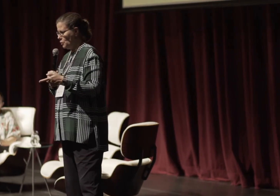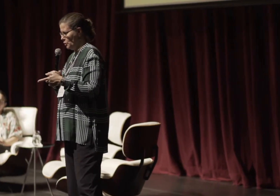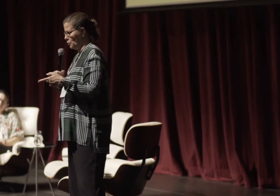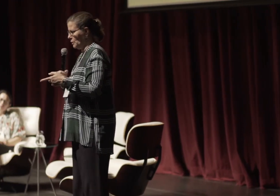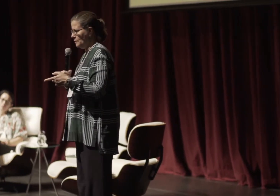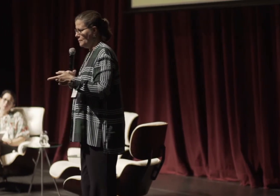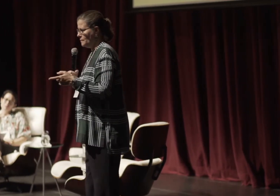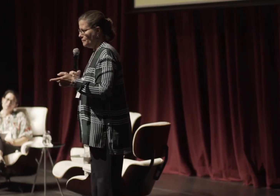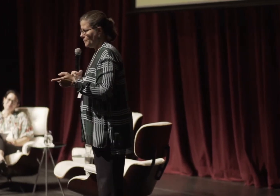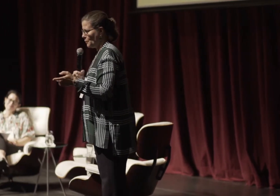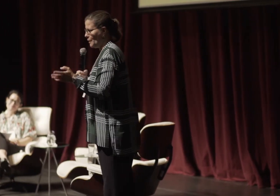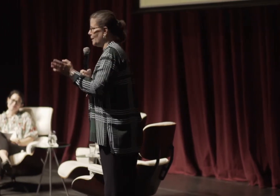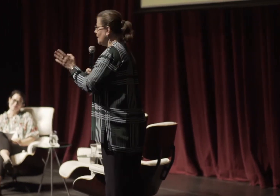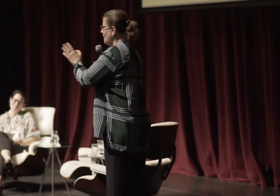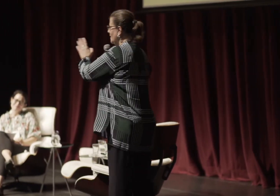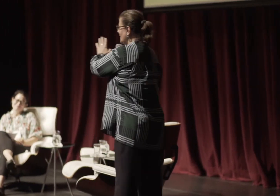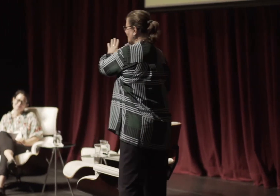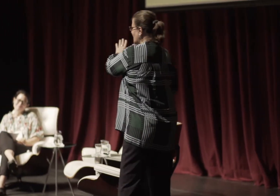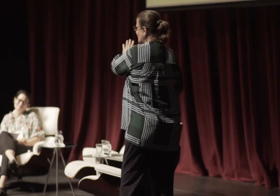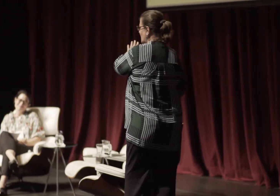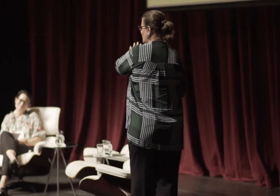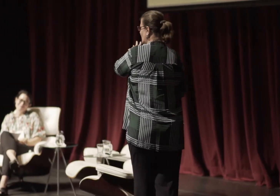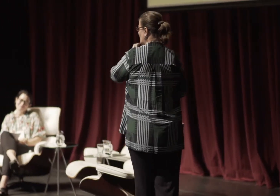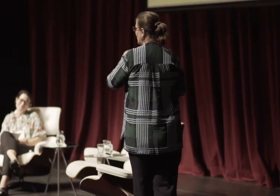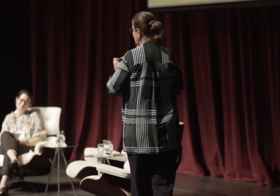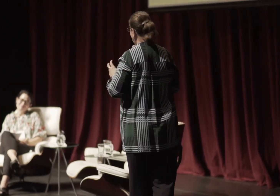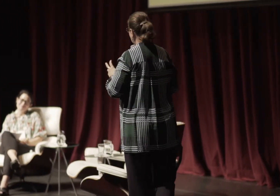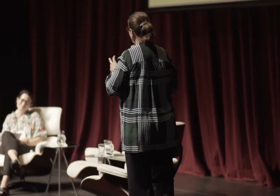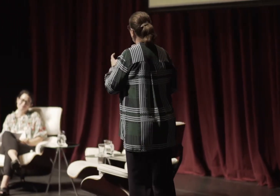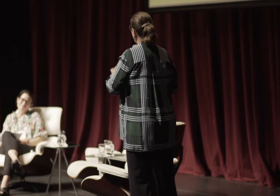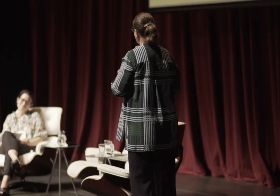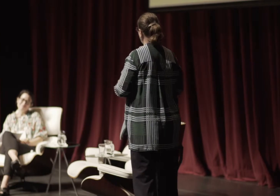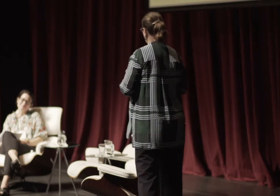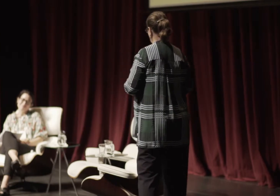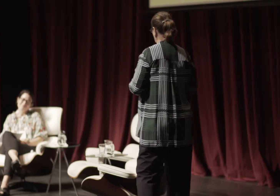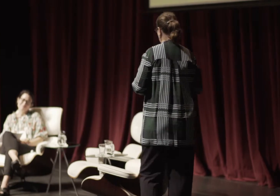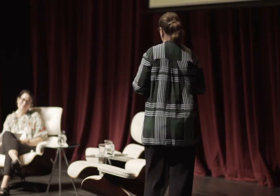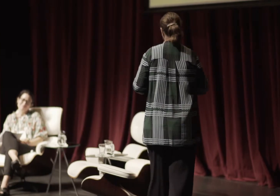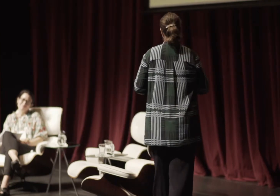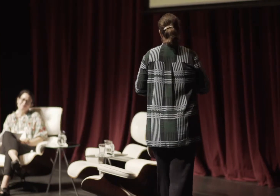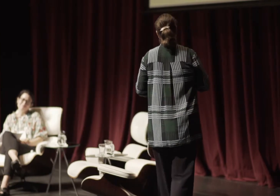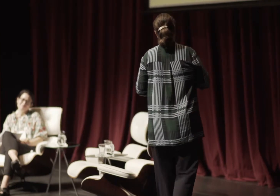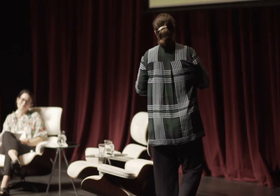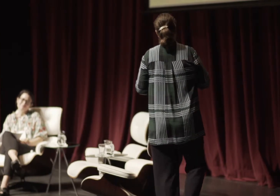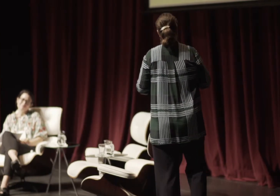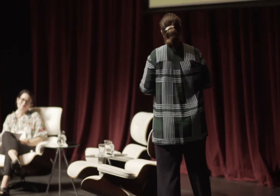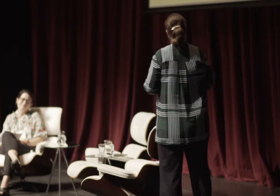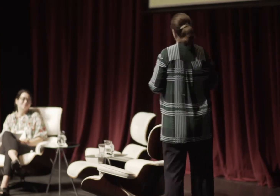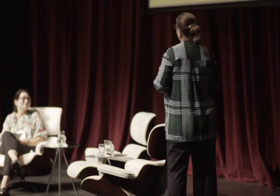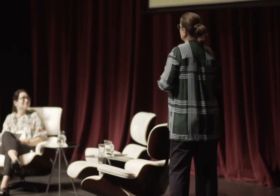alguém que cuide da gente, né? Então aqui a gente está falando desses cuidadores.